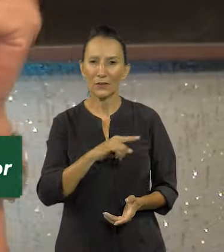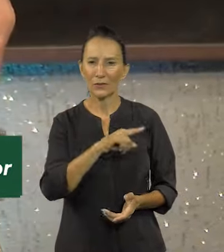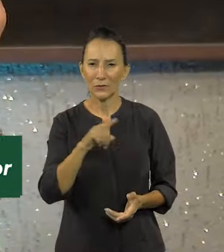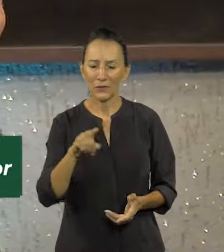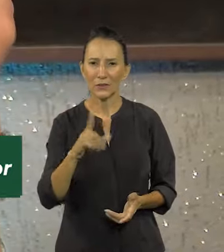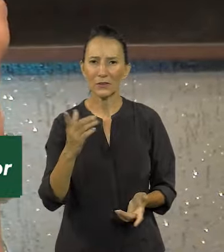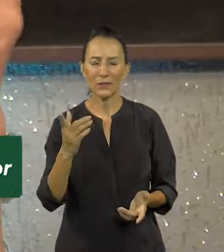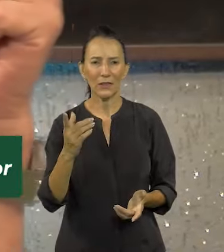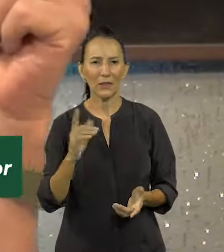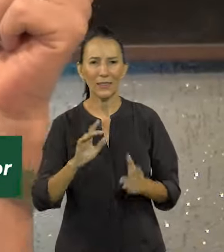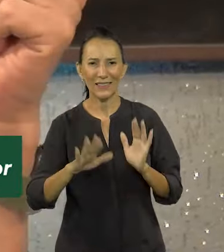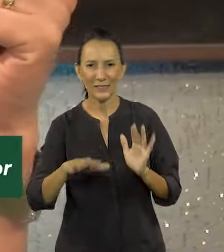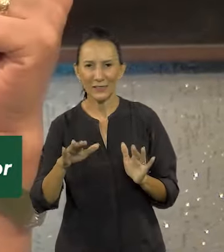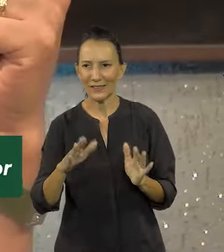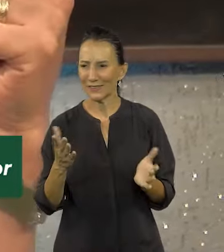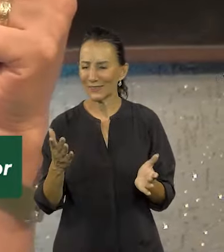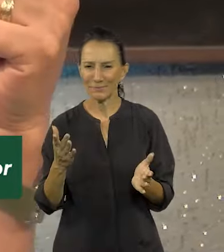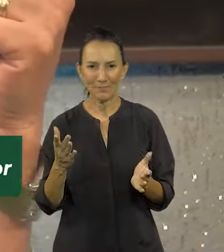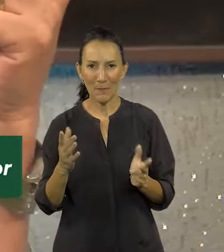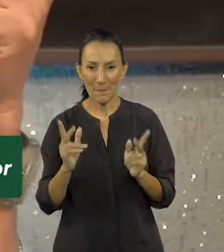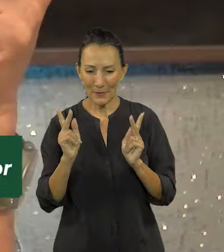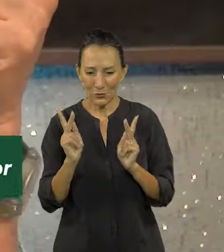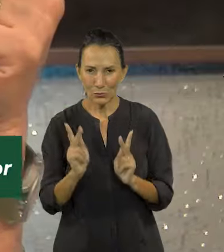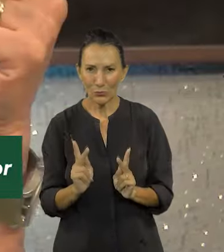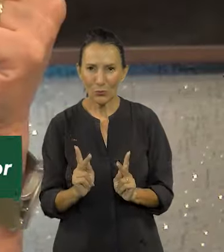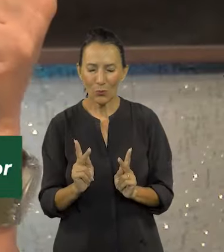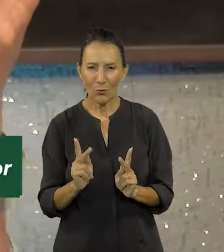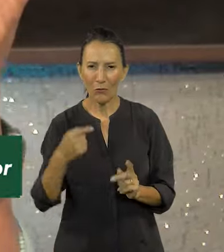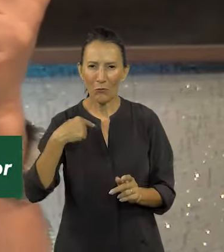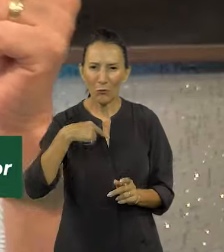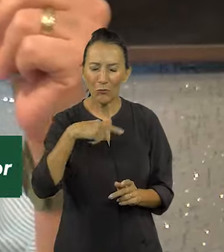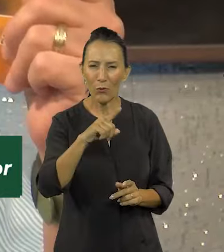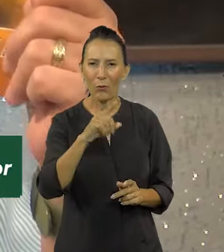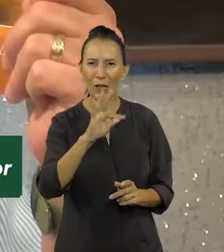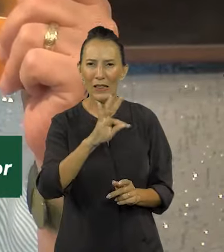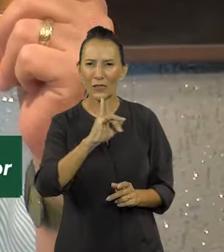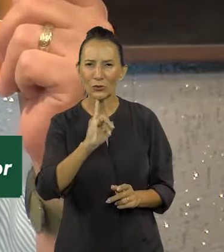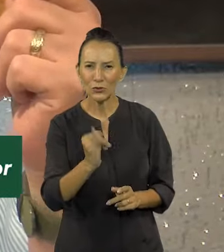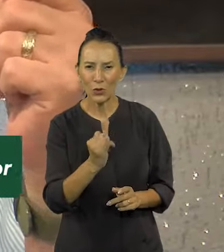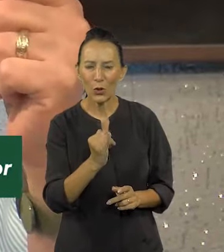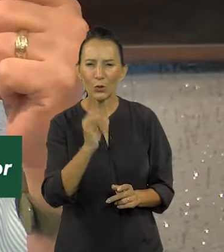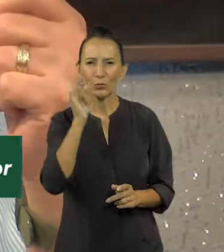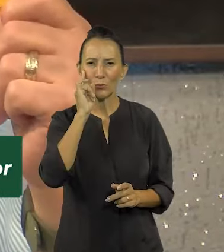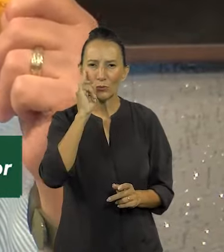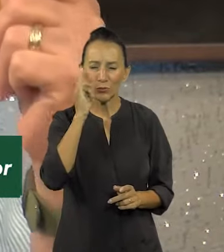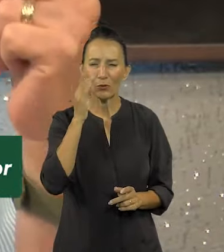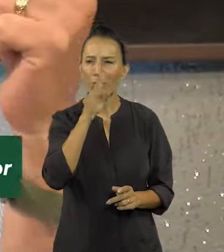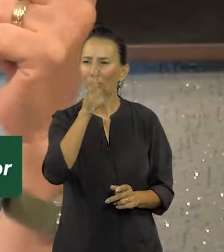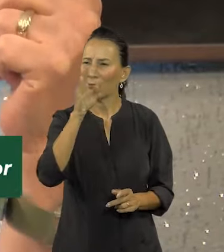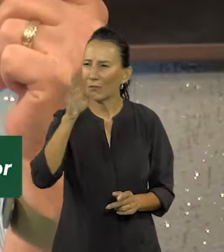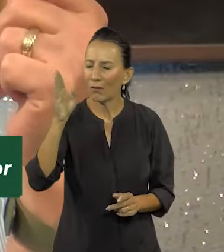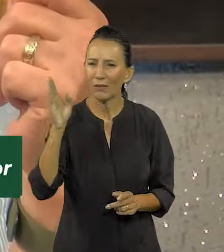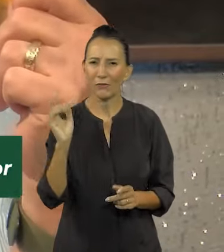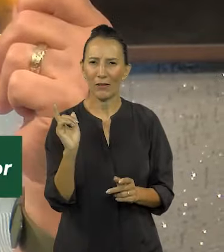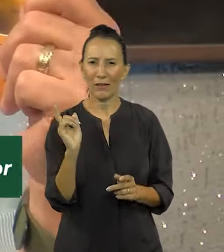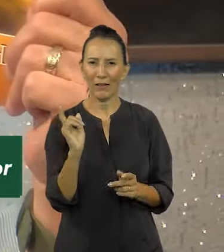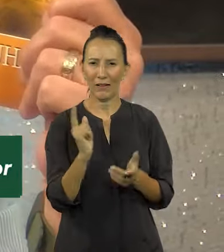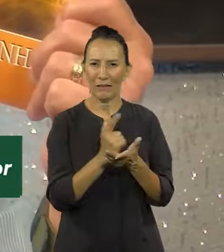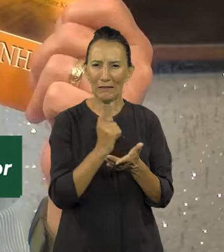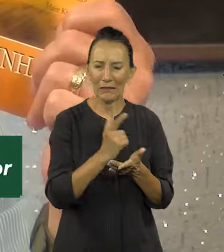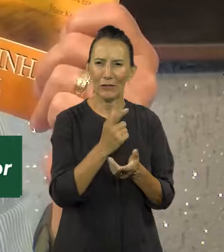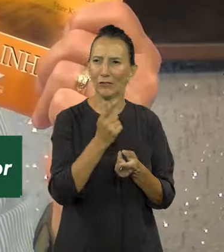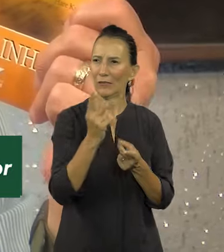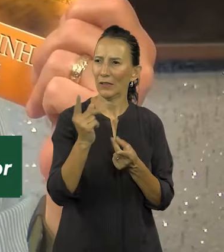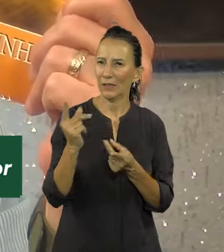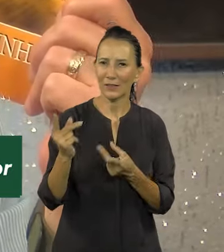família você perdeu um parente para Testemunha de Jeová todo dia saindo com as pastinhas de porta em porta vendendo